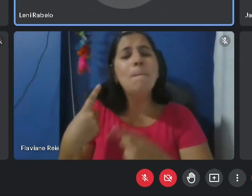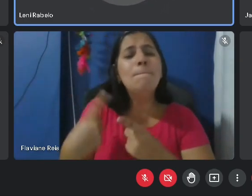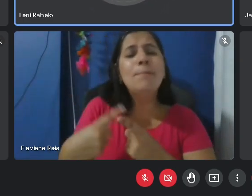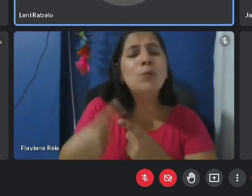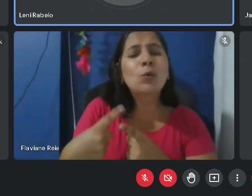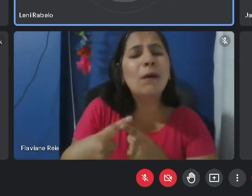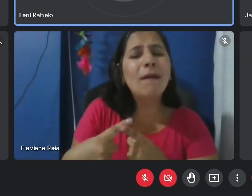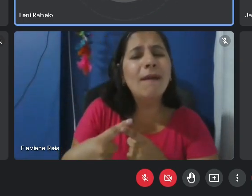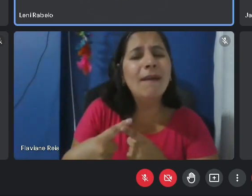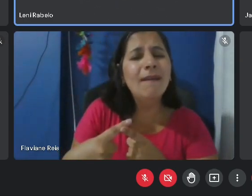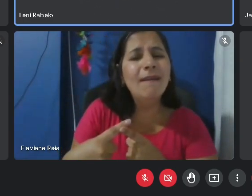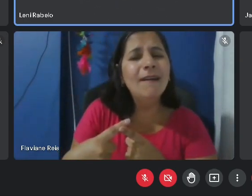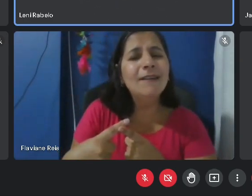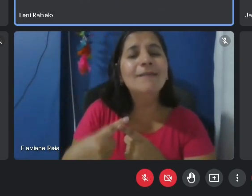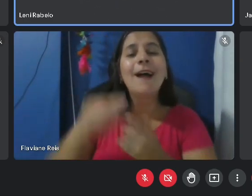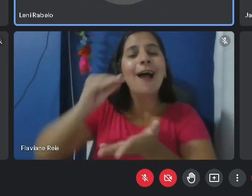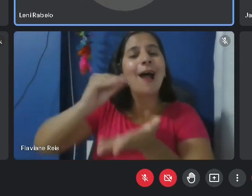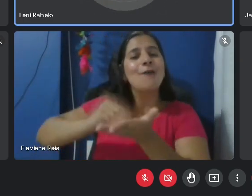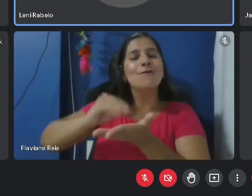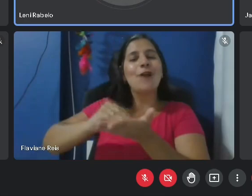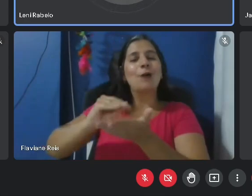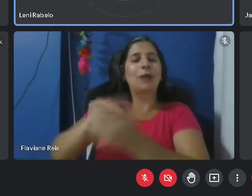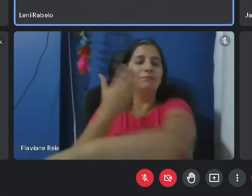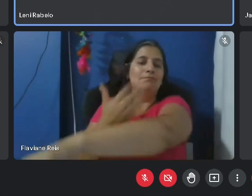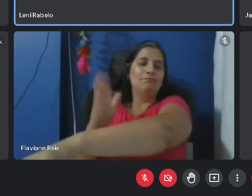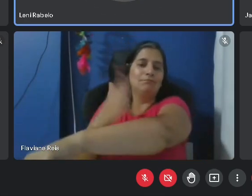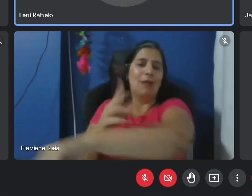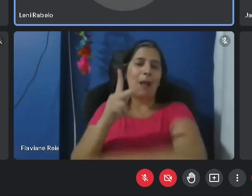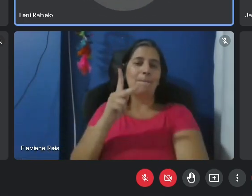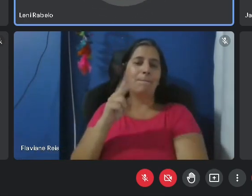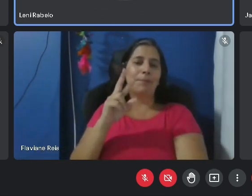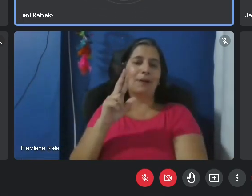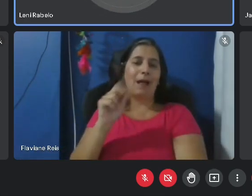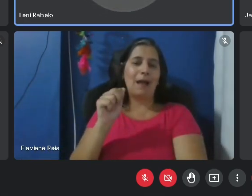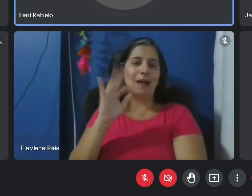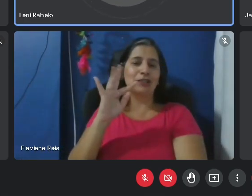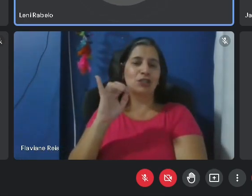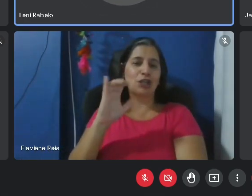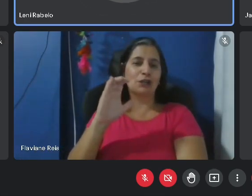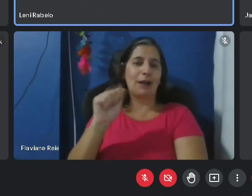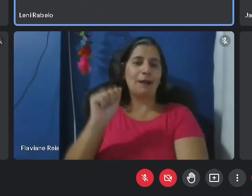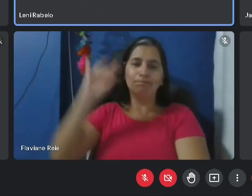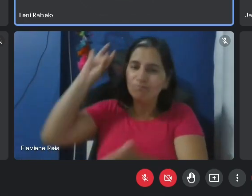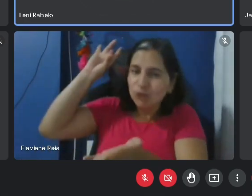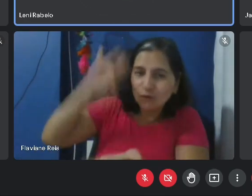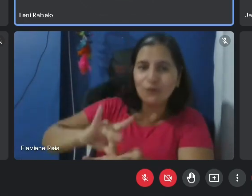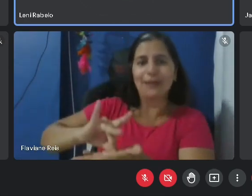dá uma angústia. Por quê? Porque falta,